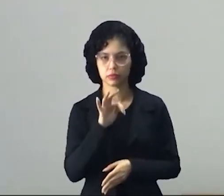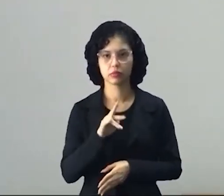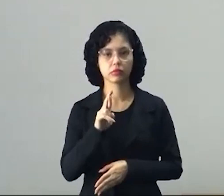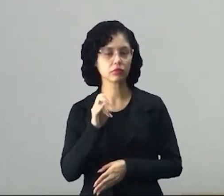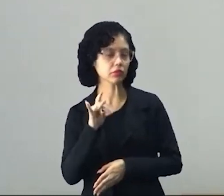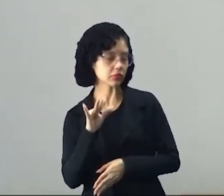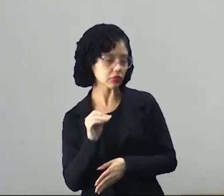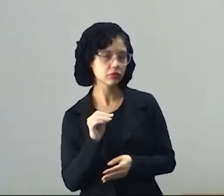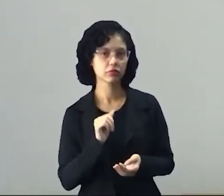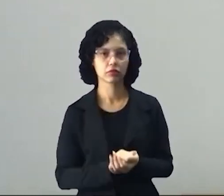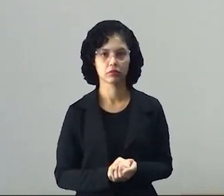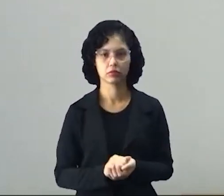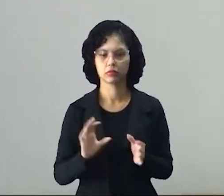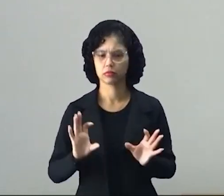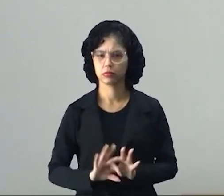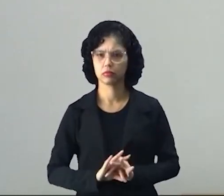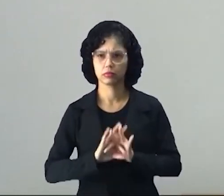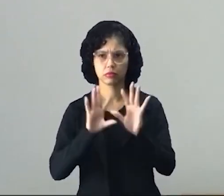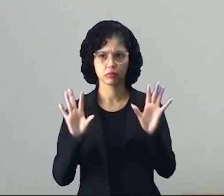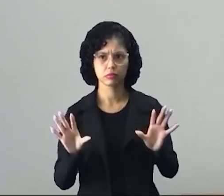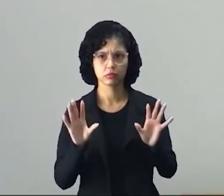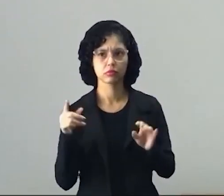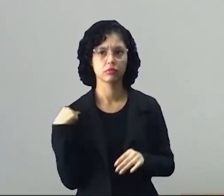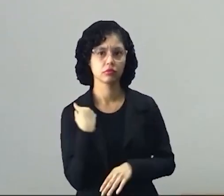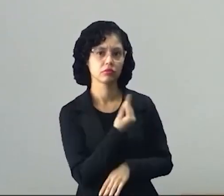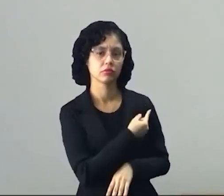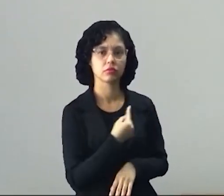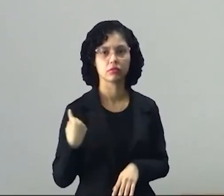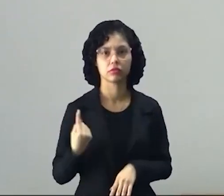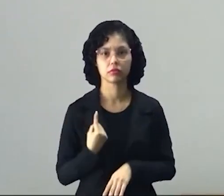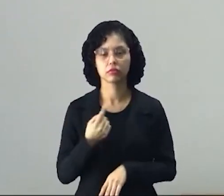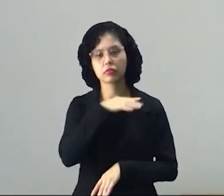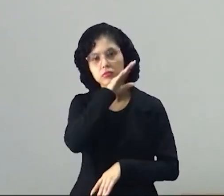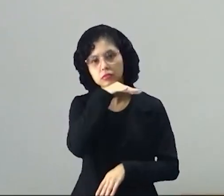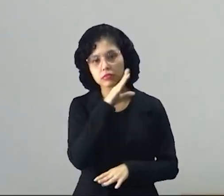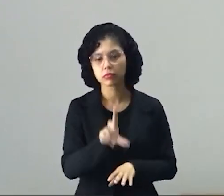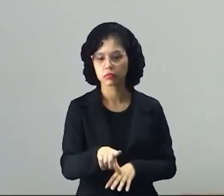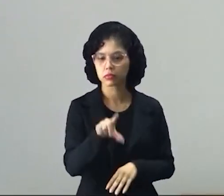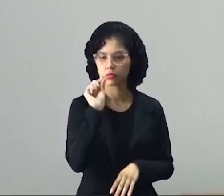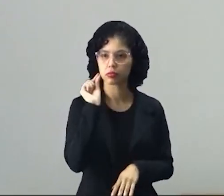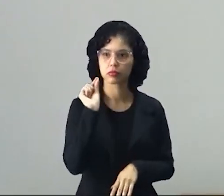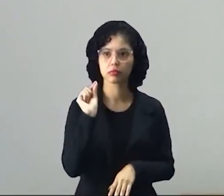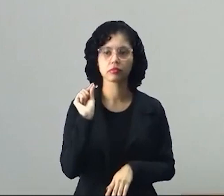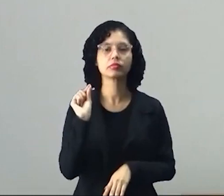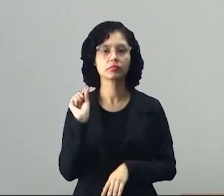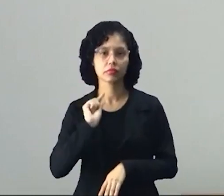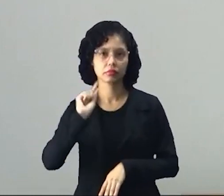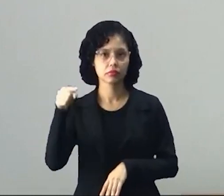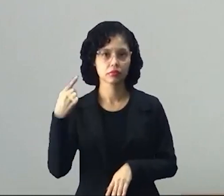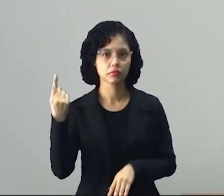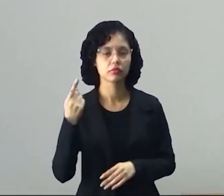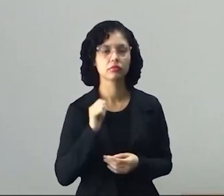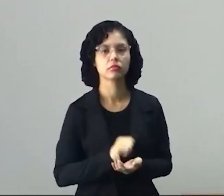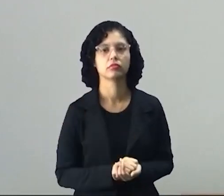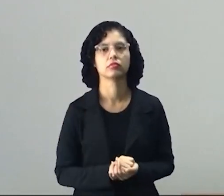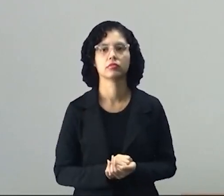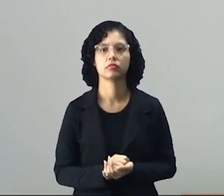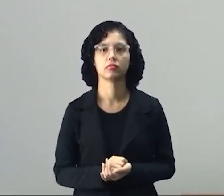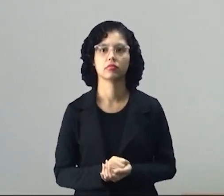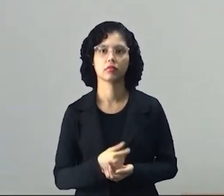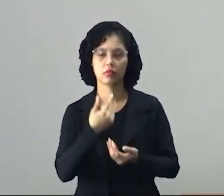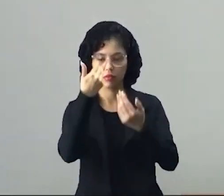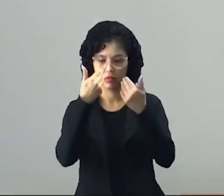né? Do livre-arbítrio. O que é o livre-arbítrio? Nós somos os únicos animais que escolhemos aquilo, de certa forma,